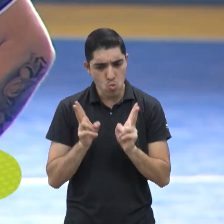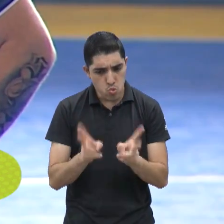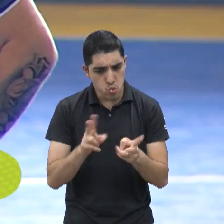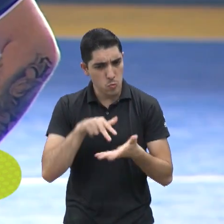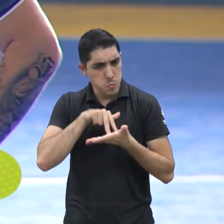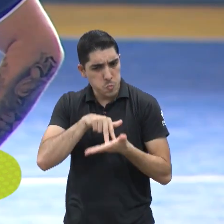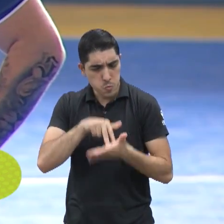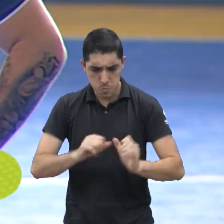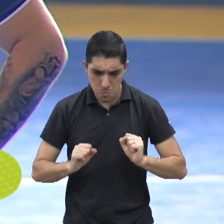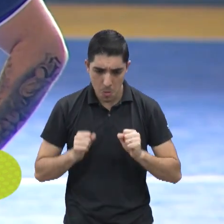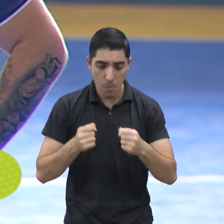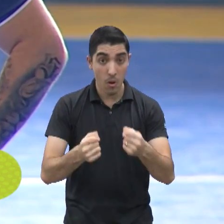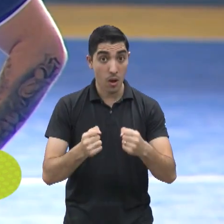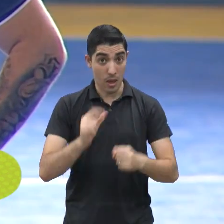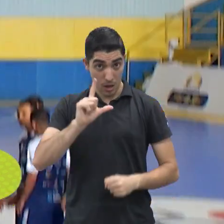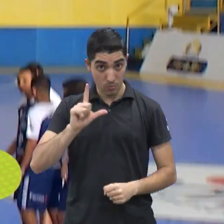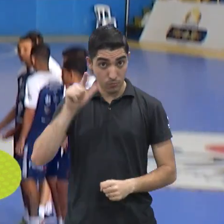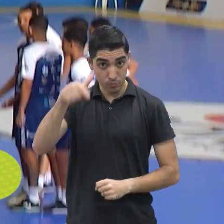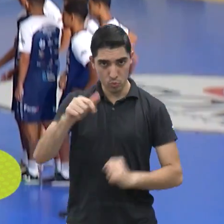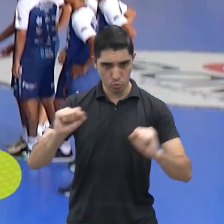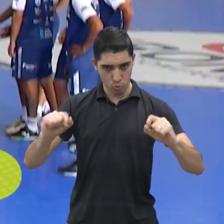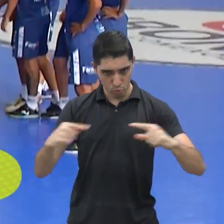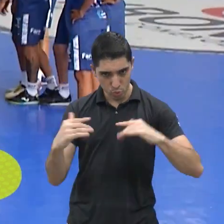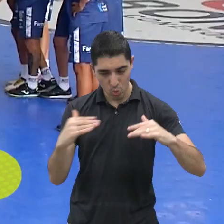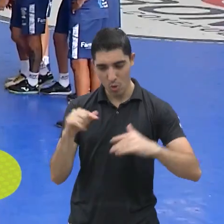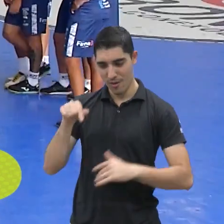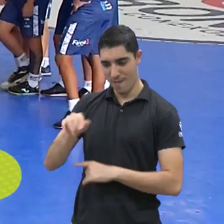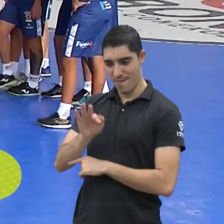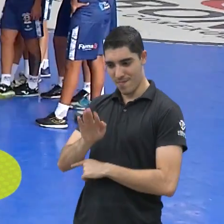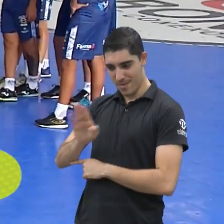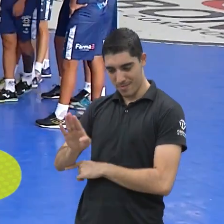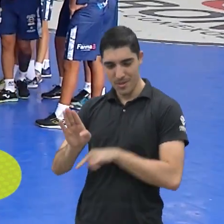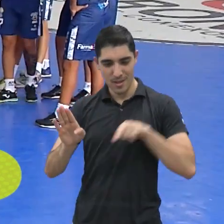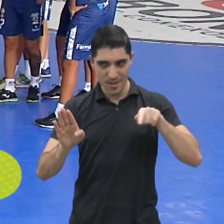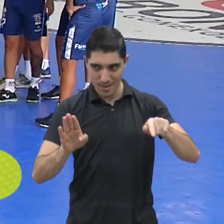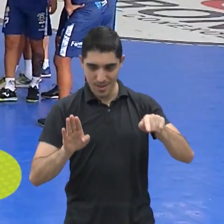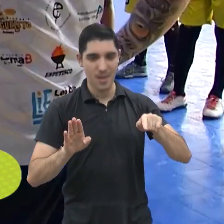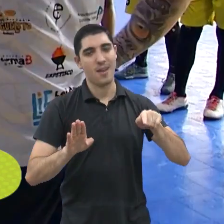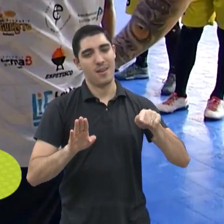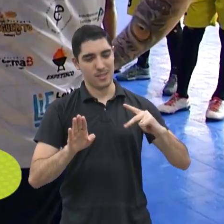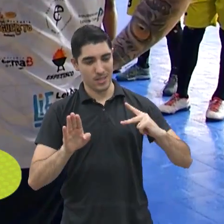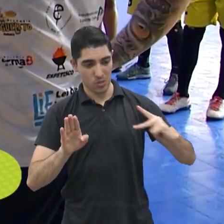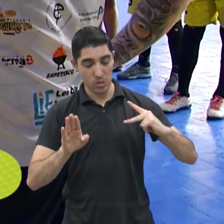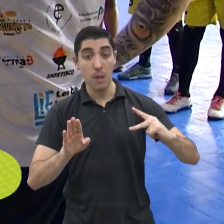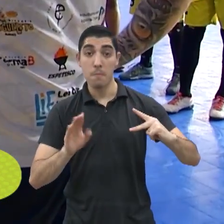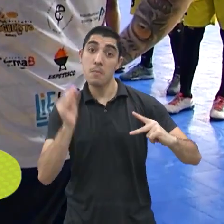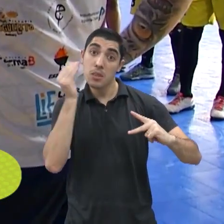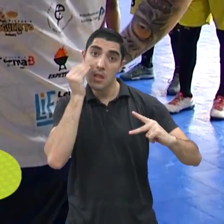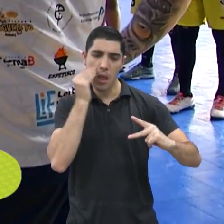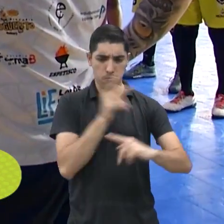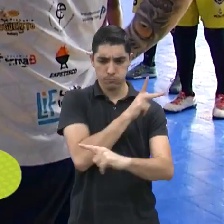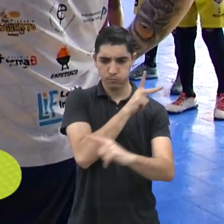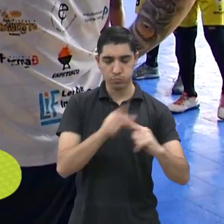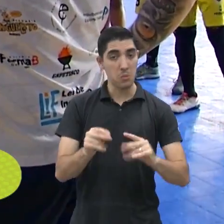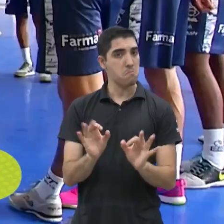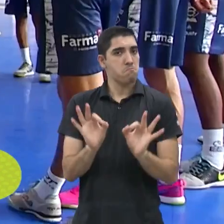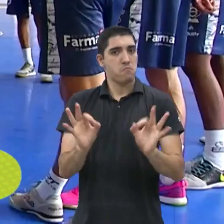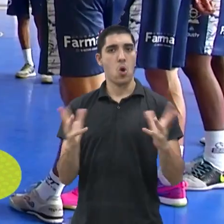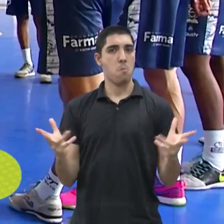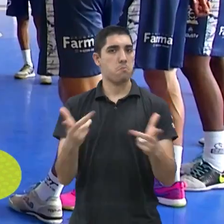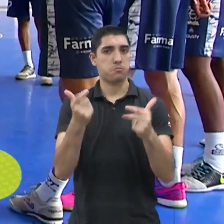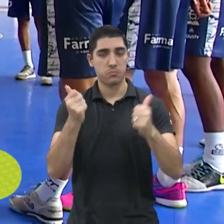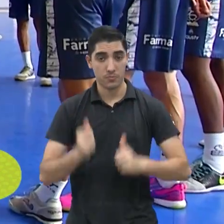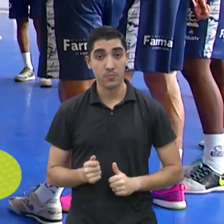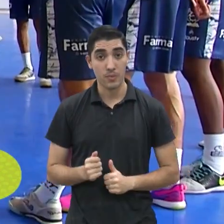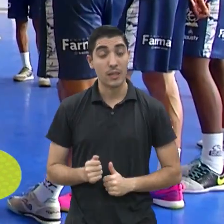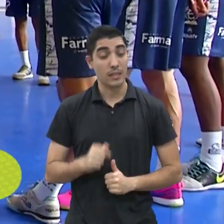quer entrar em quadra contra o Marreco, uma forma de fechar com chave de ouro a primeira fase da Liga Nacional e